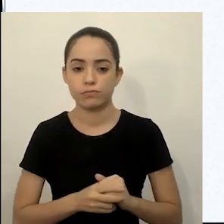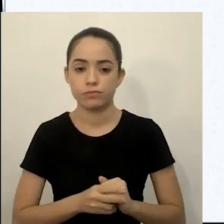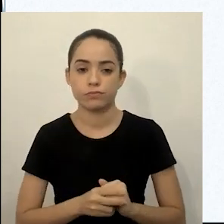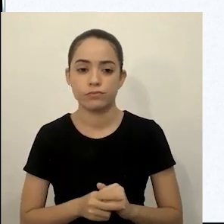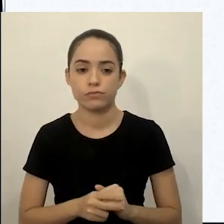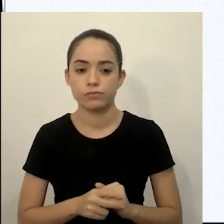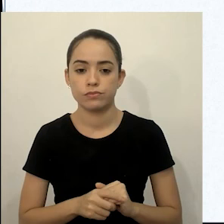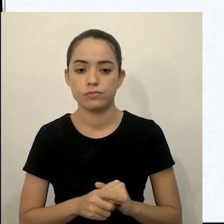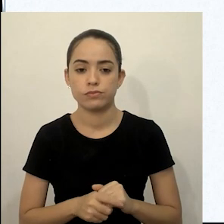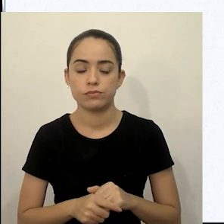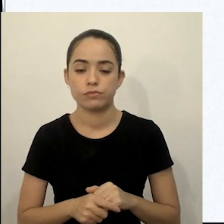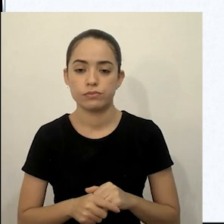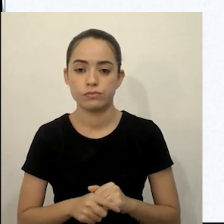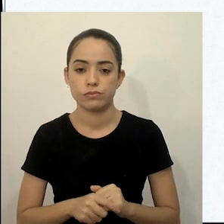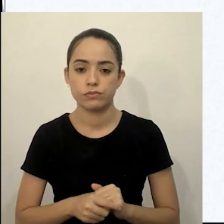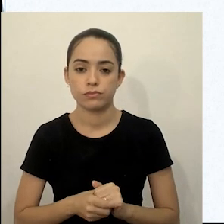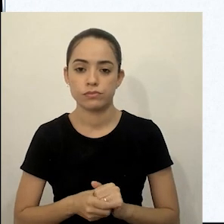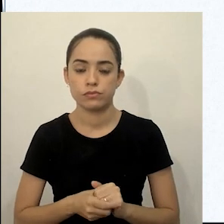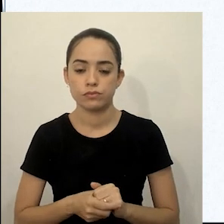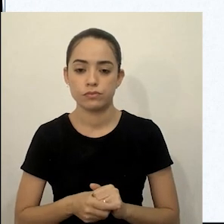vários níveis.